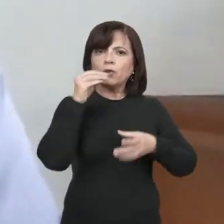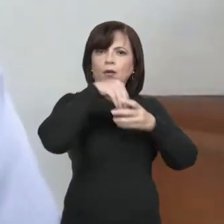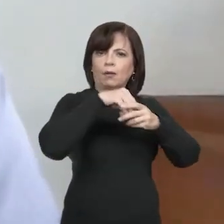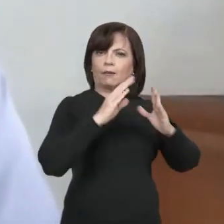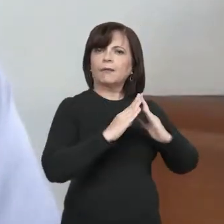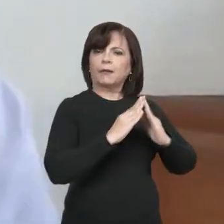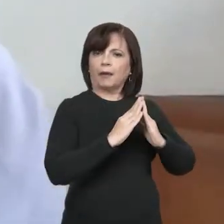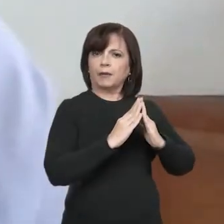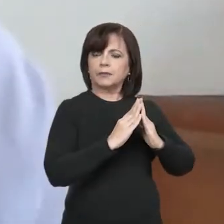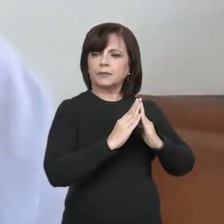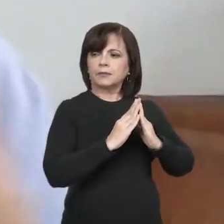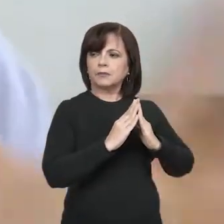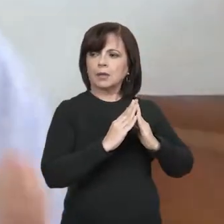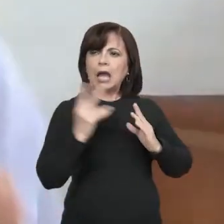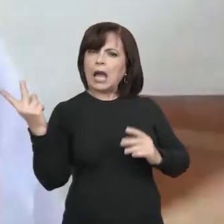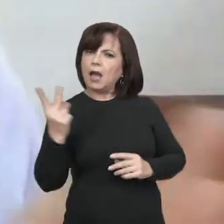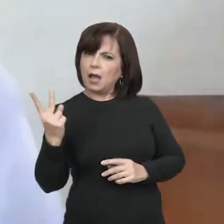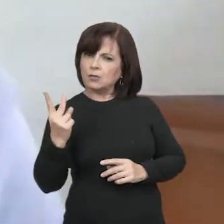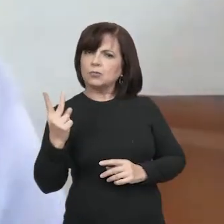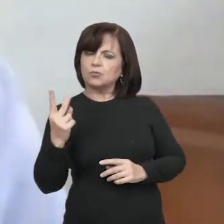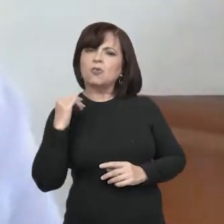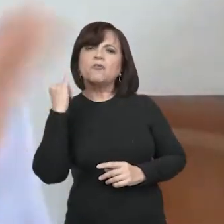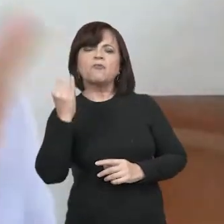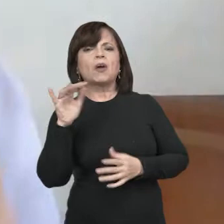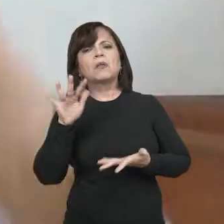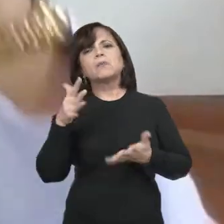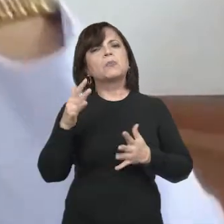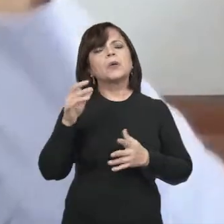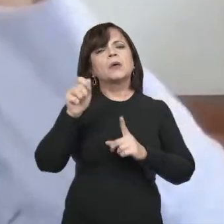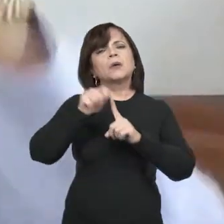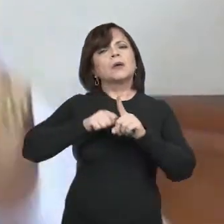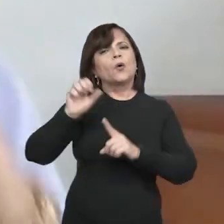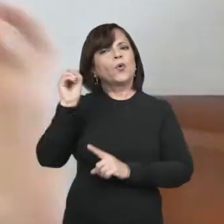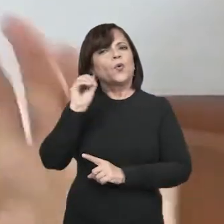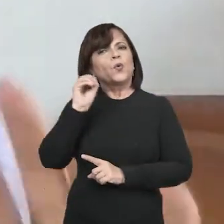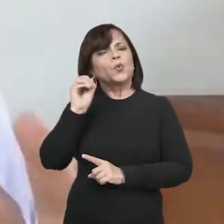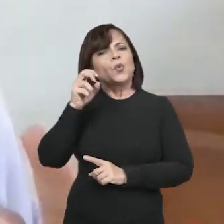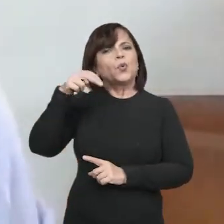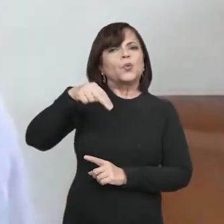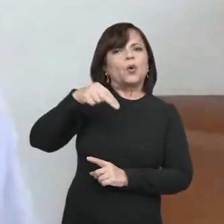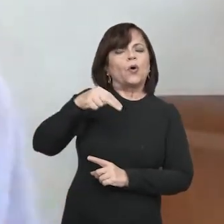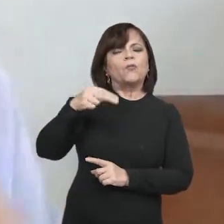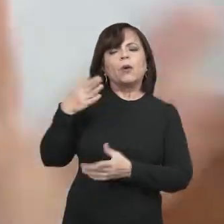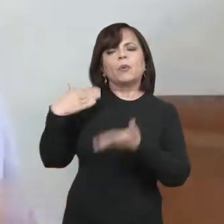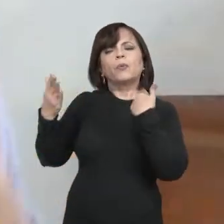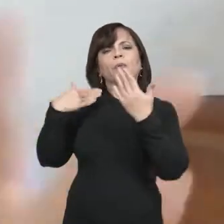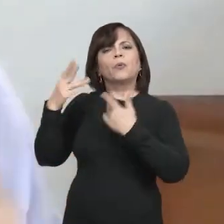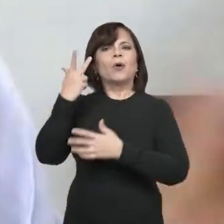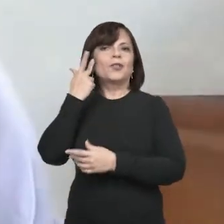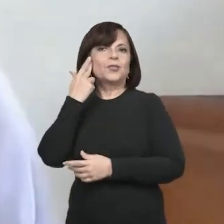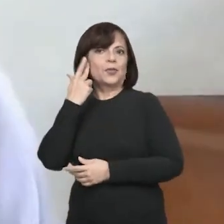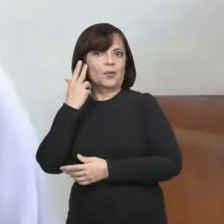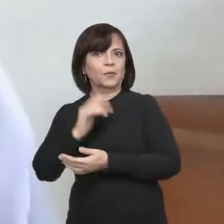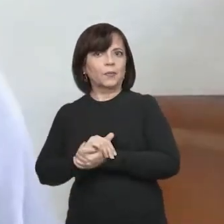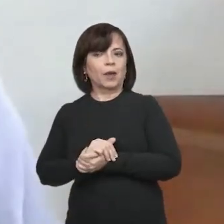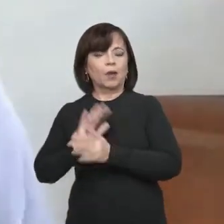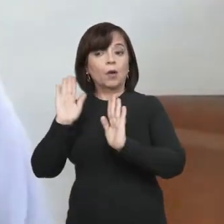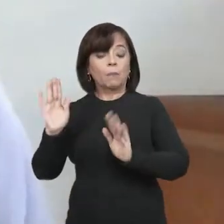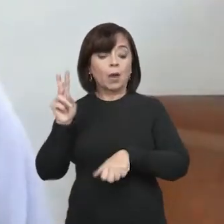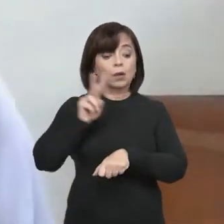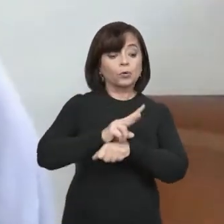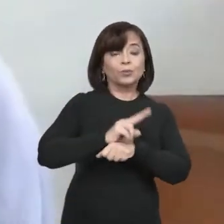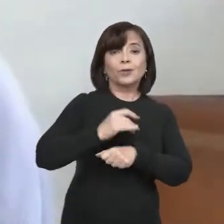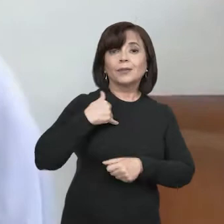morar nessa residência. As próprias envolvidas falam que até mais ou menos outubro, novembro, a convivência era normal.